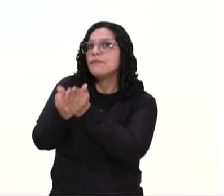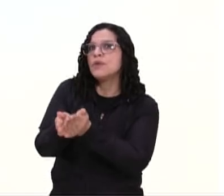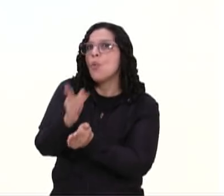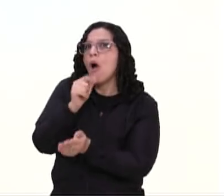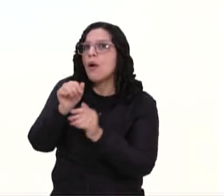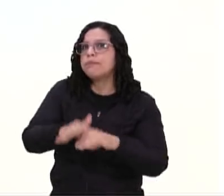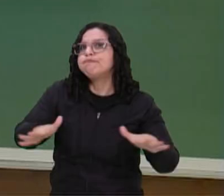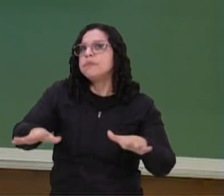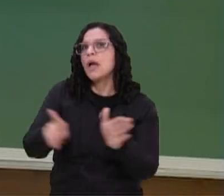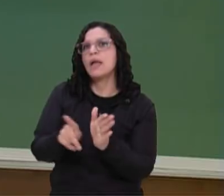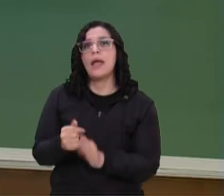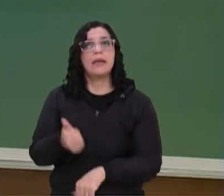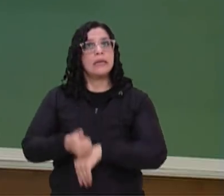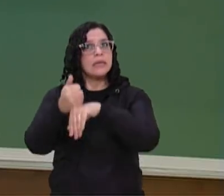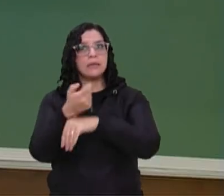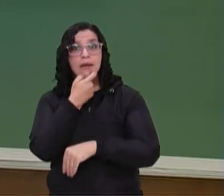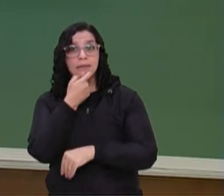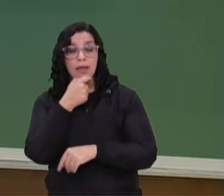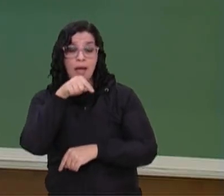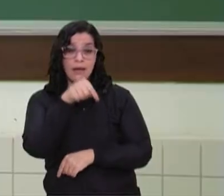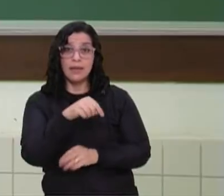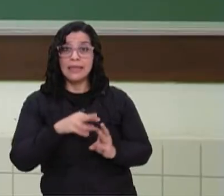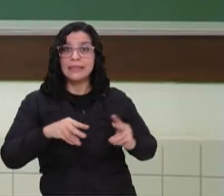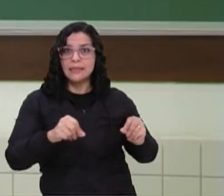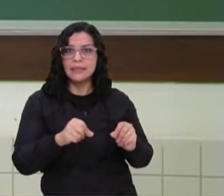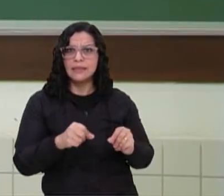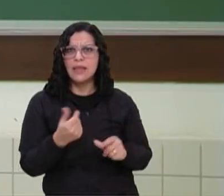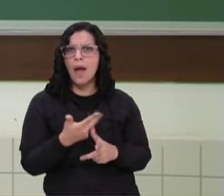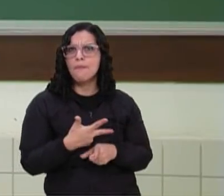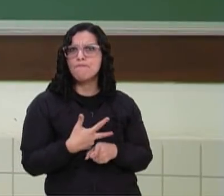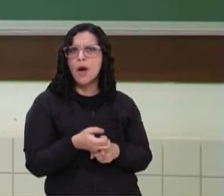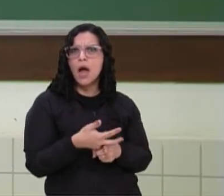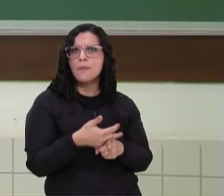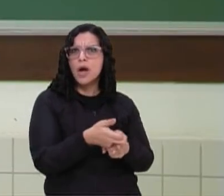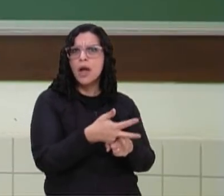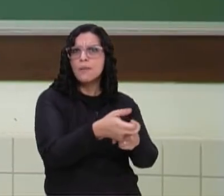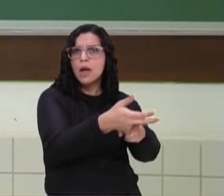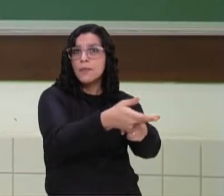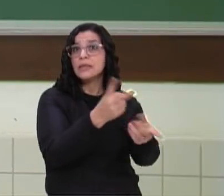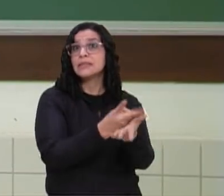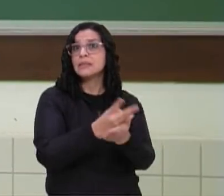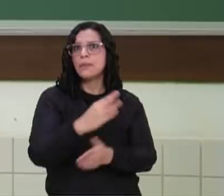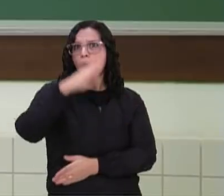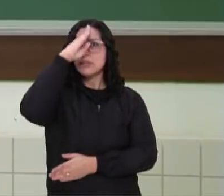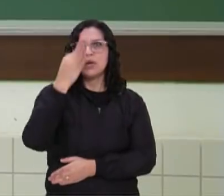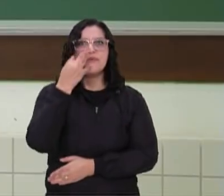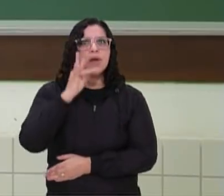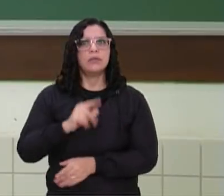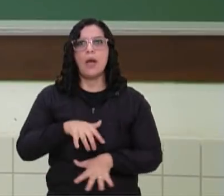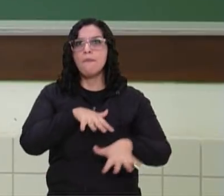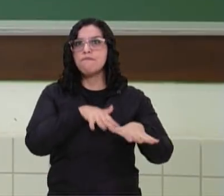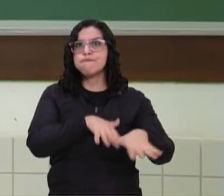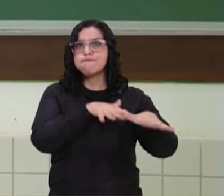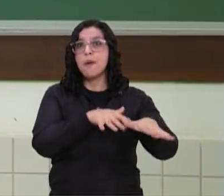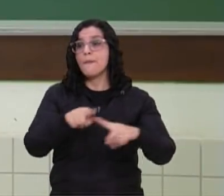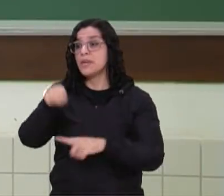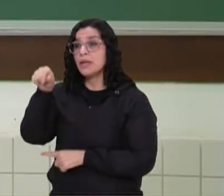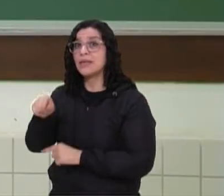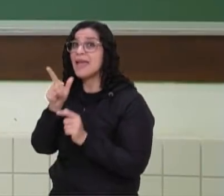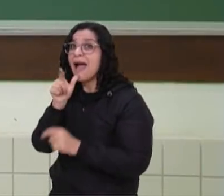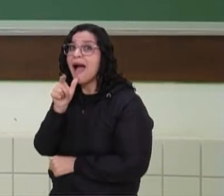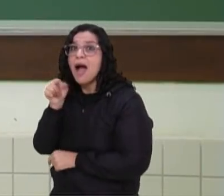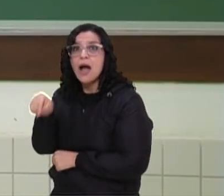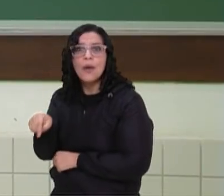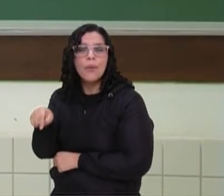vem o problema para ele. Na terra, ele tinha muitas vitórias. O exército francês era grandioso. Mas na água, ninguém